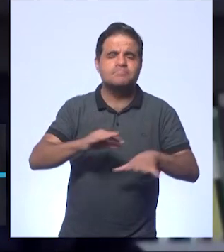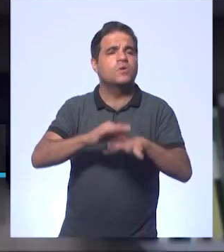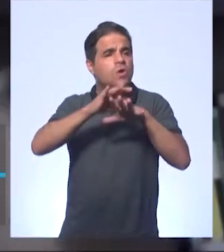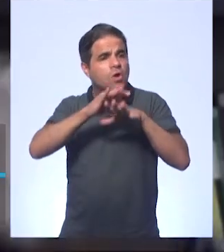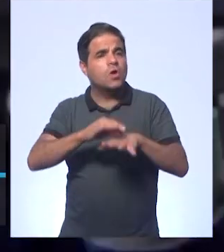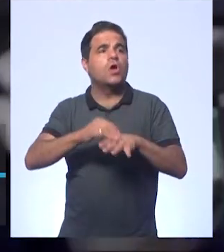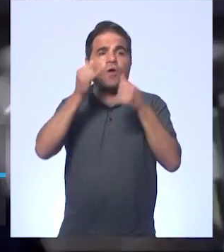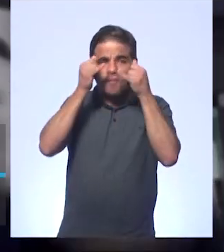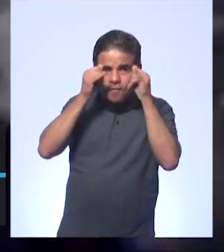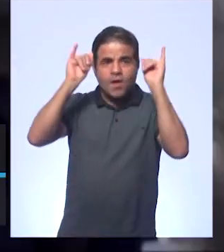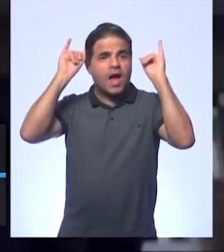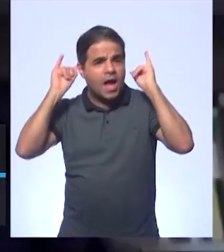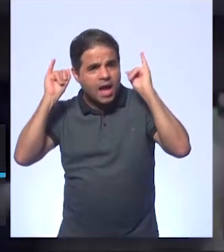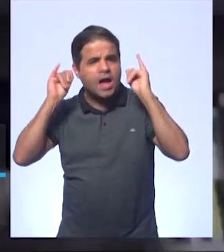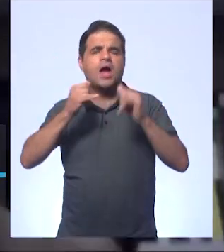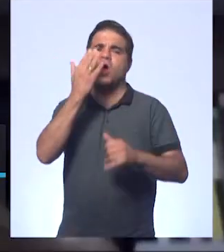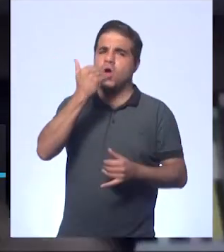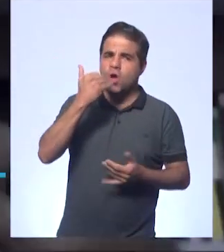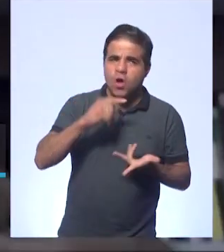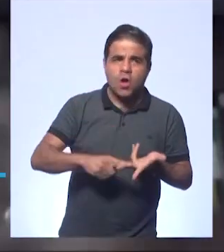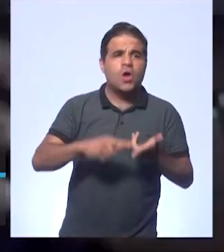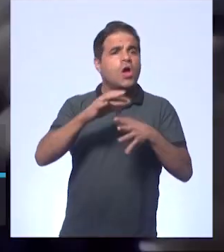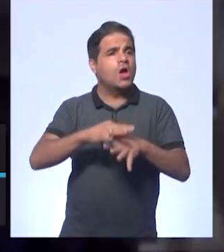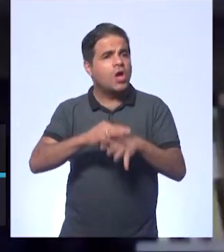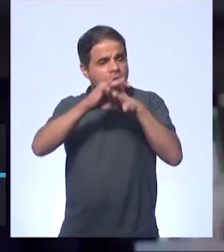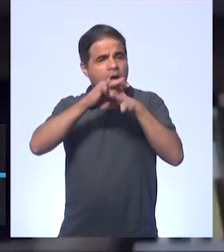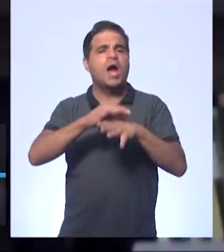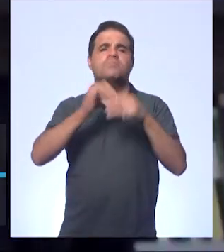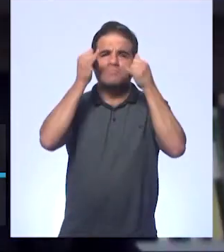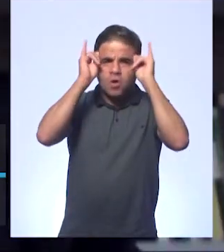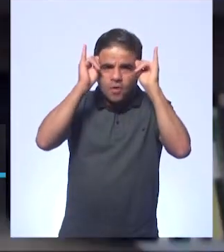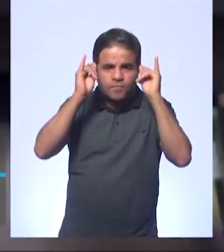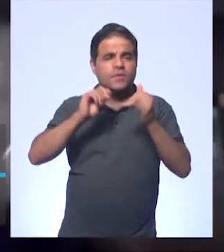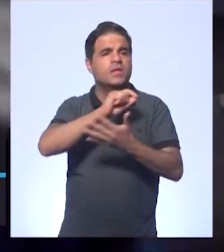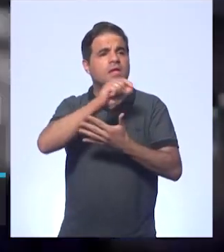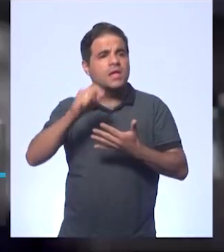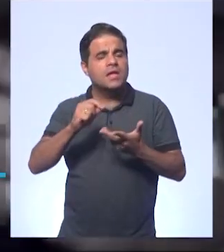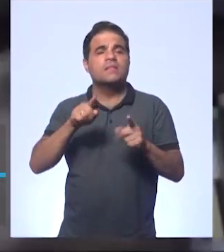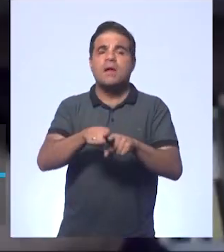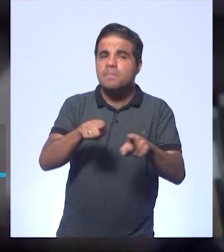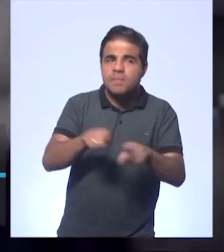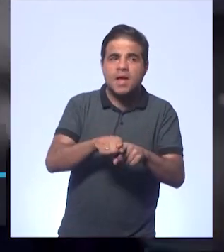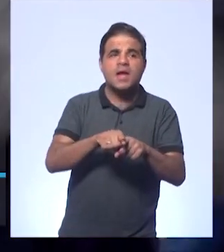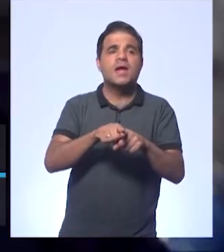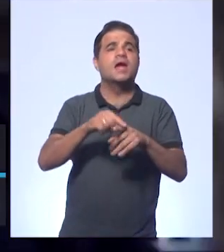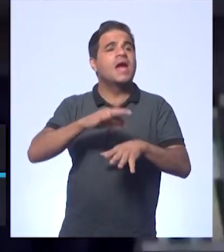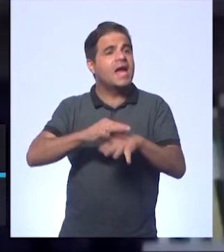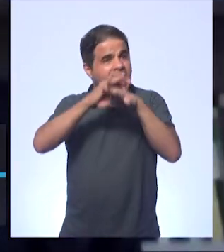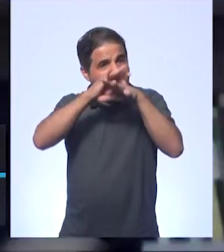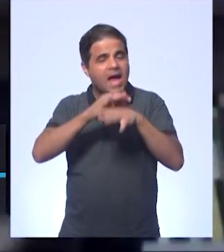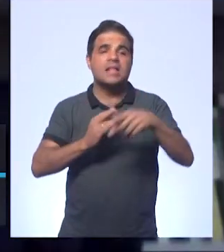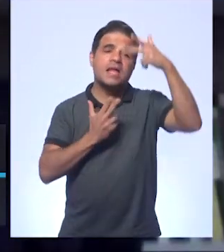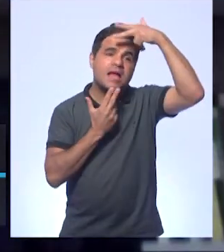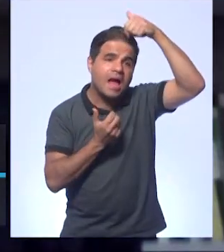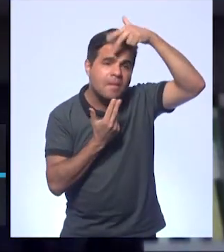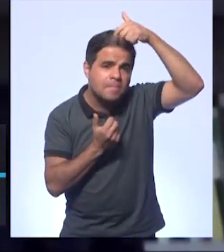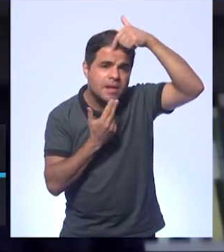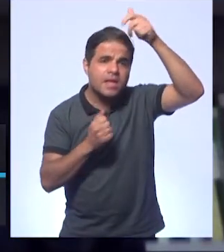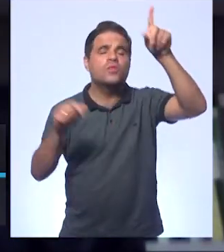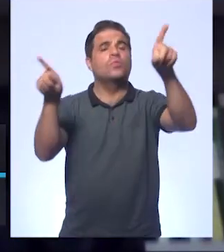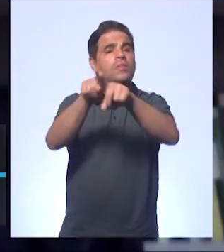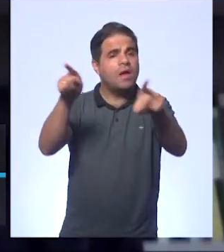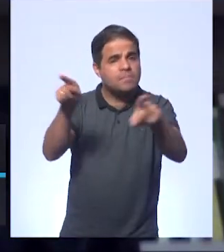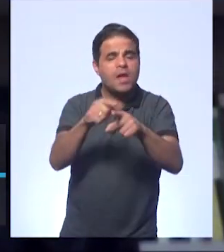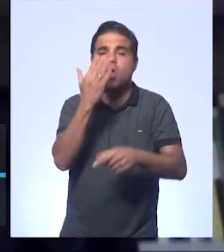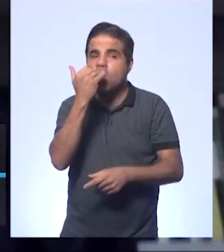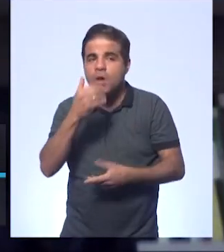o gado, por exemplo, as carnes bovinas, a carne de cabrito, e consumimos